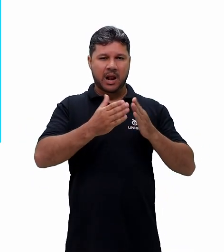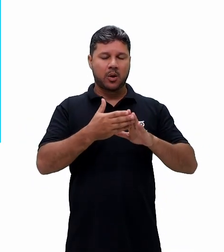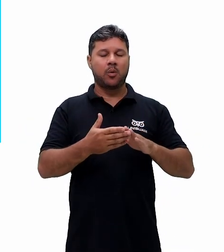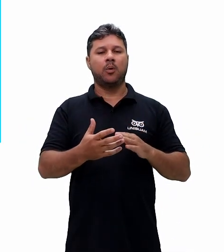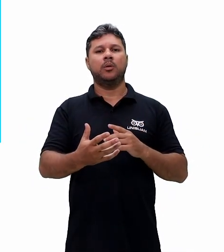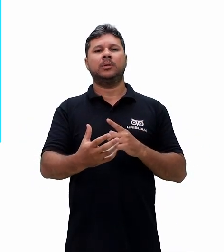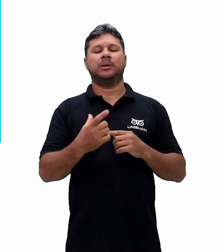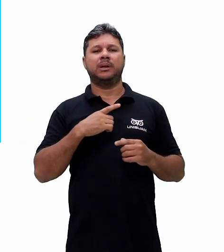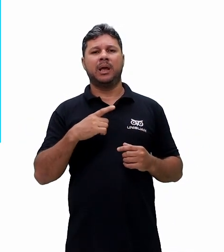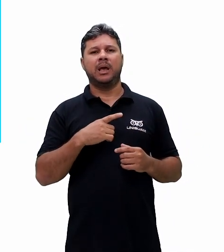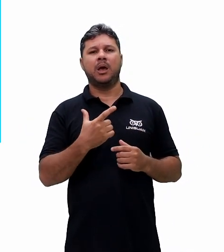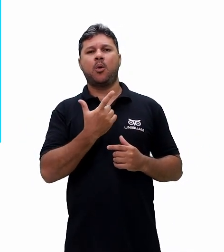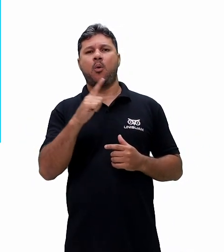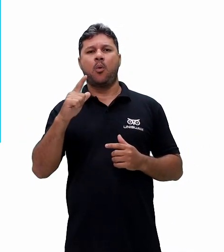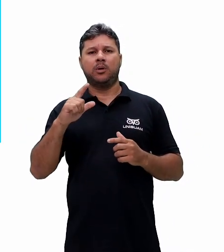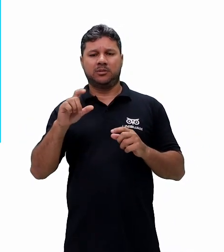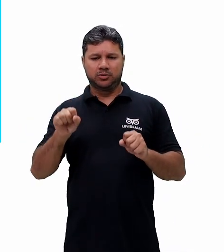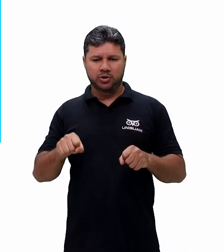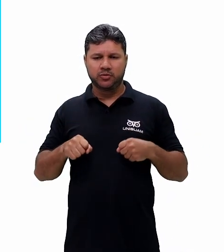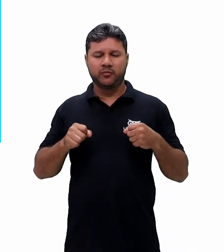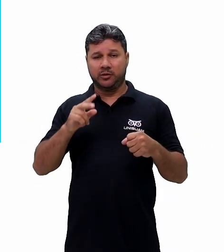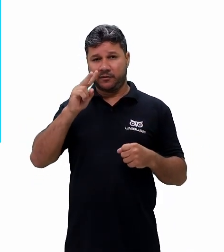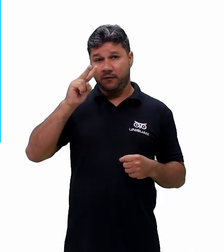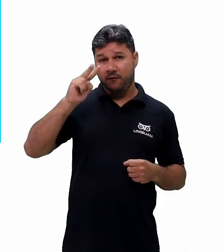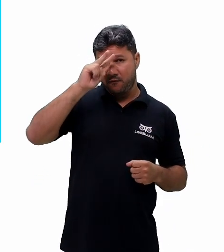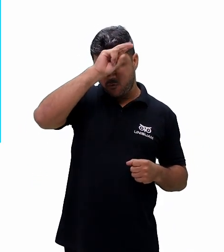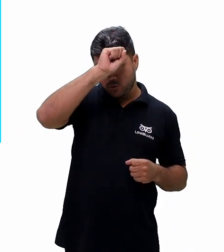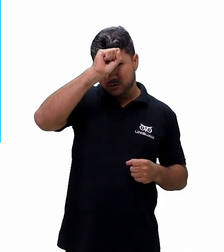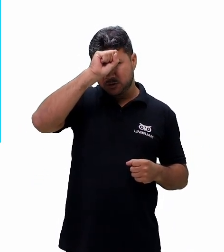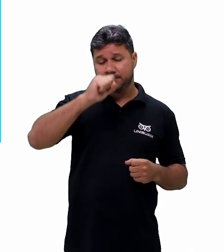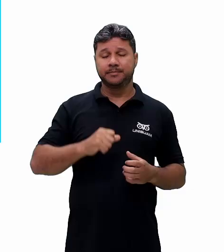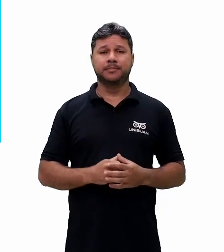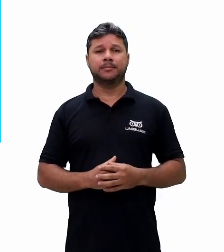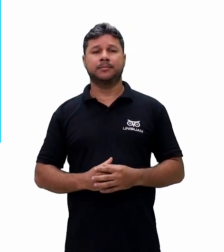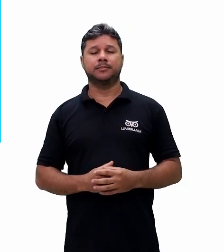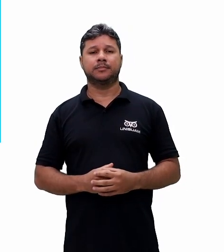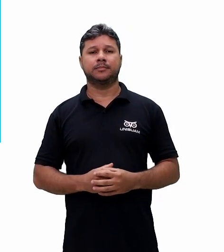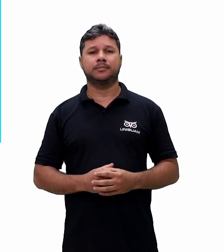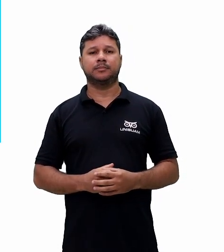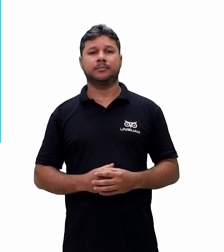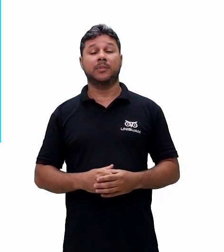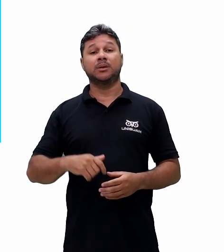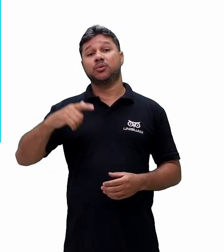Alongar promove efeitos deletérios no desempenho da força muscular?